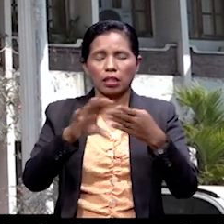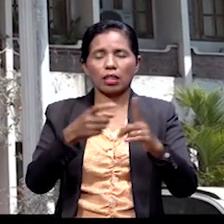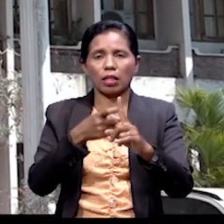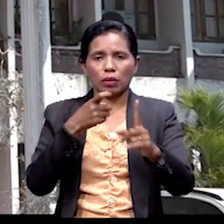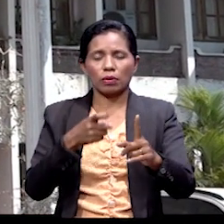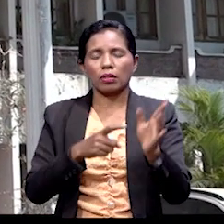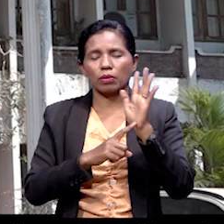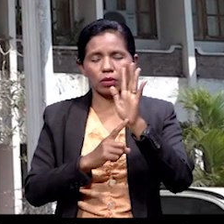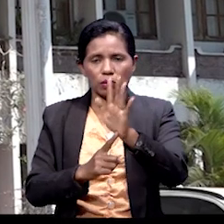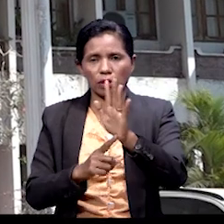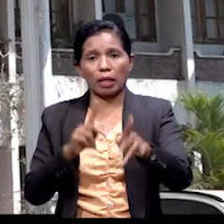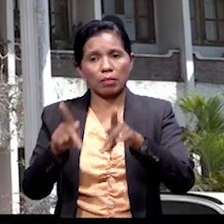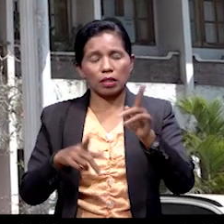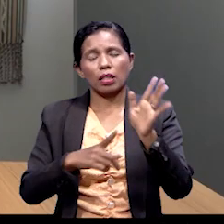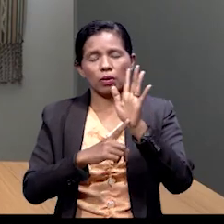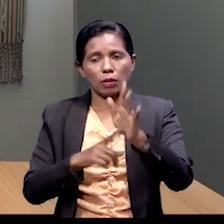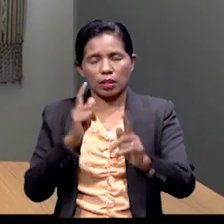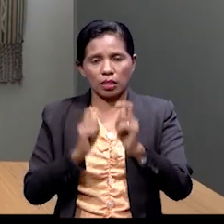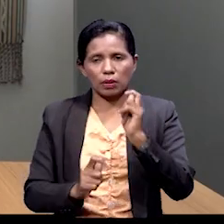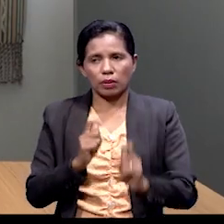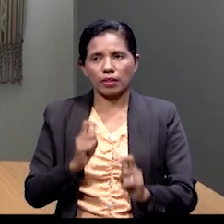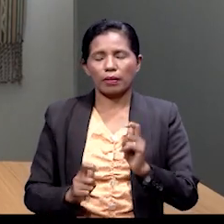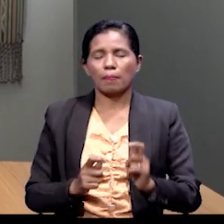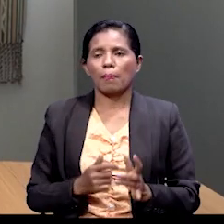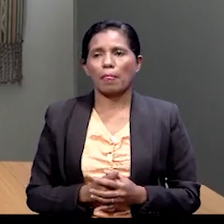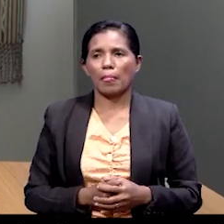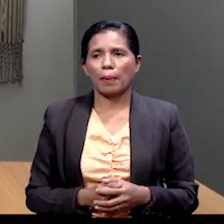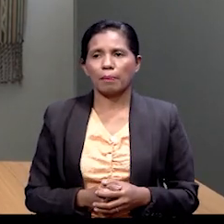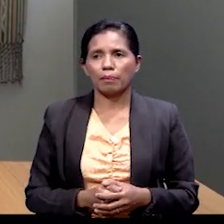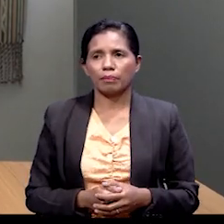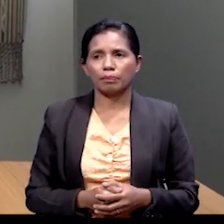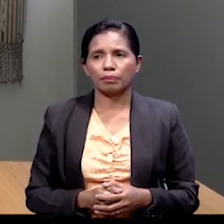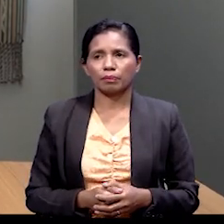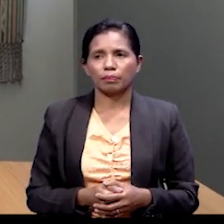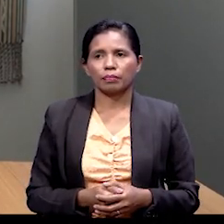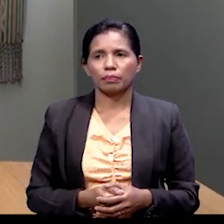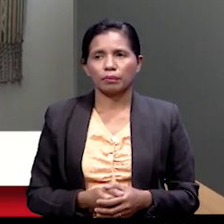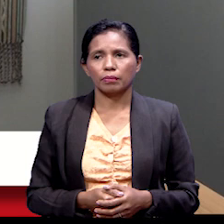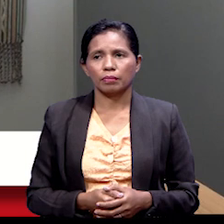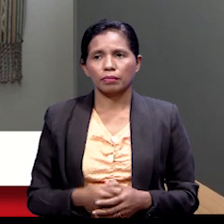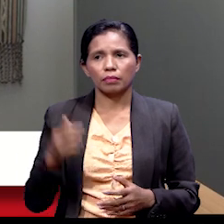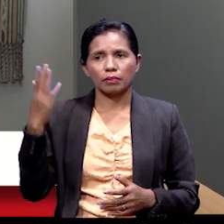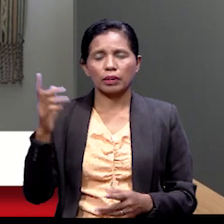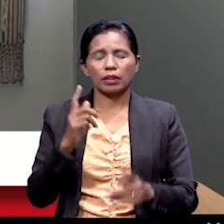be requerente sira hato ona ba tribunal. Bueno, providência catular ne requerido ne tribunal